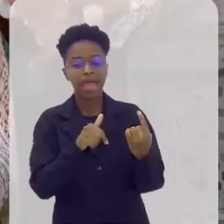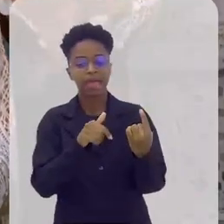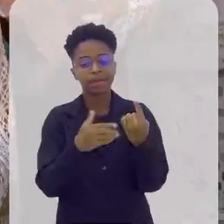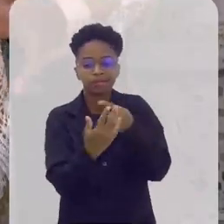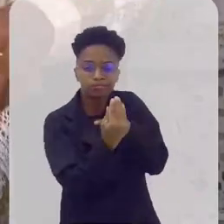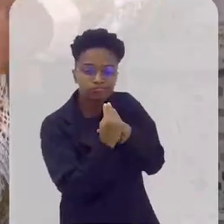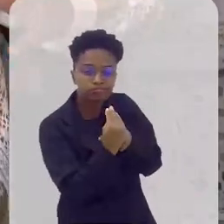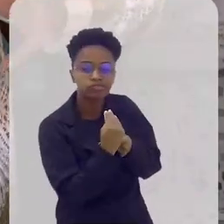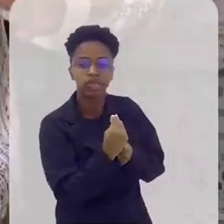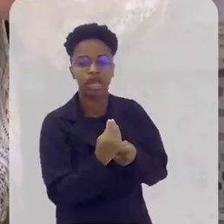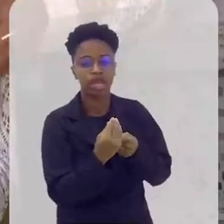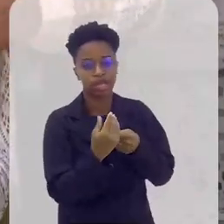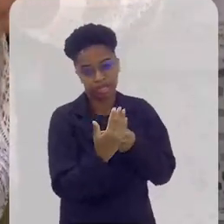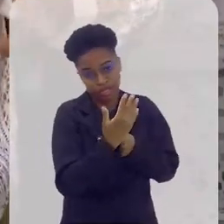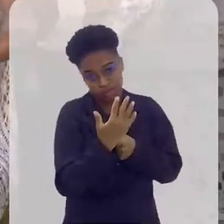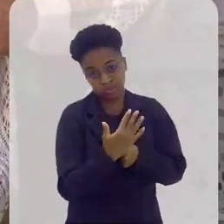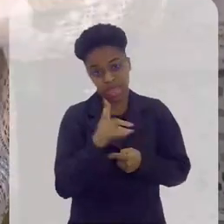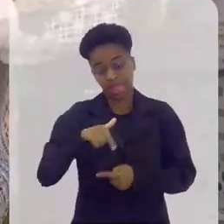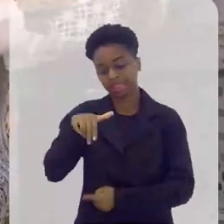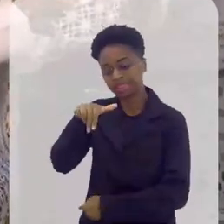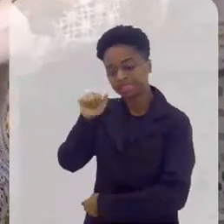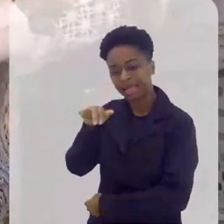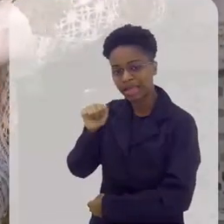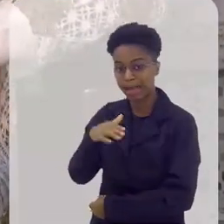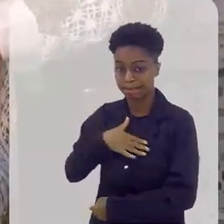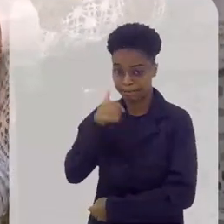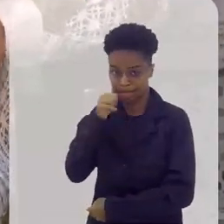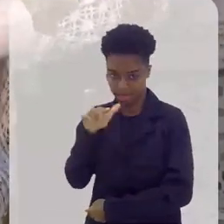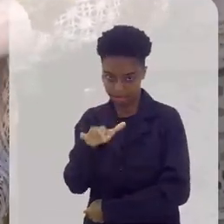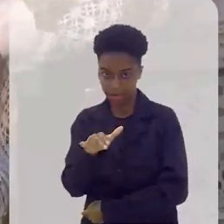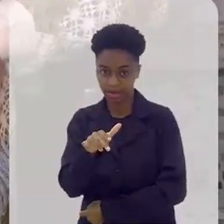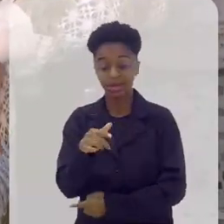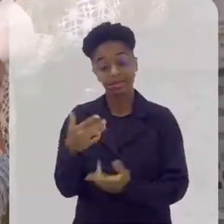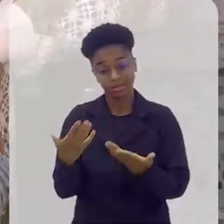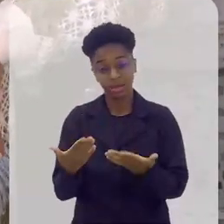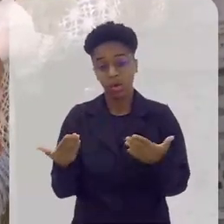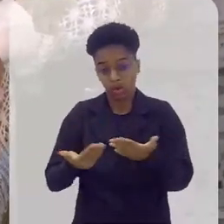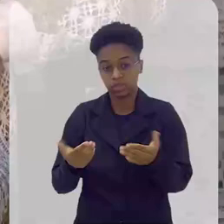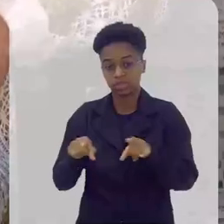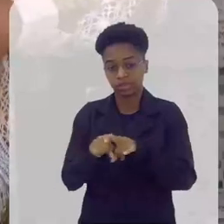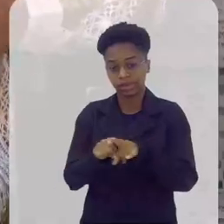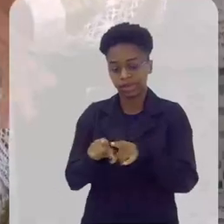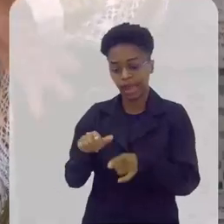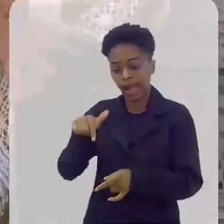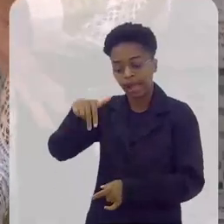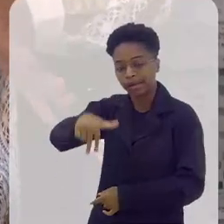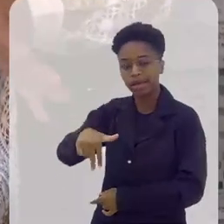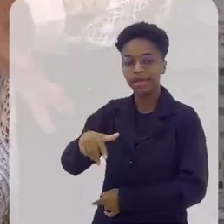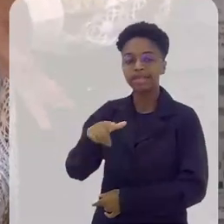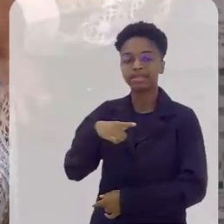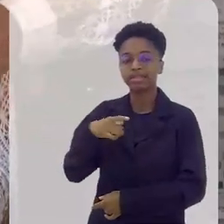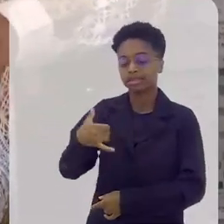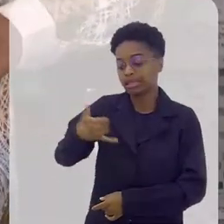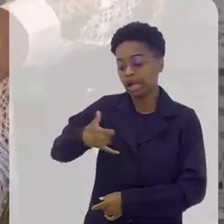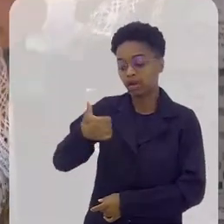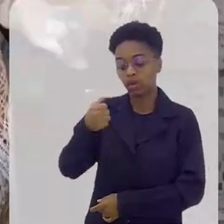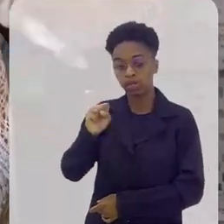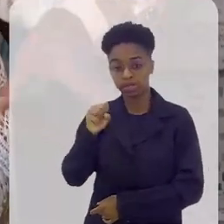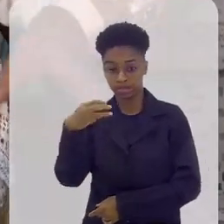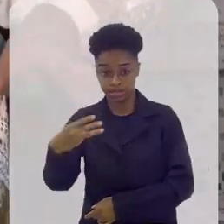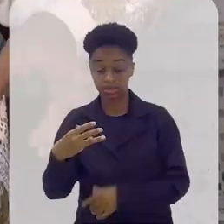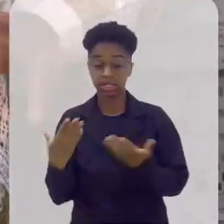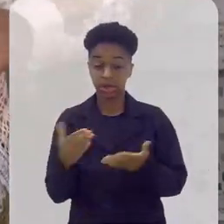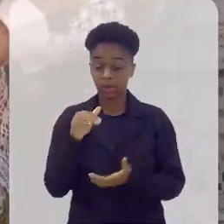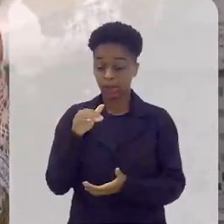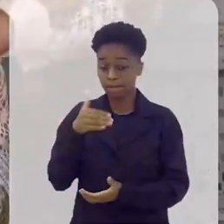Praticamente, tua mãe trabalhou fora a vida inteira, que é a Naná, que é a que queria, a mãe pequena da nossa casa hoje, está com 83 anos. E